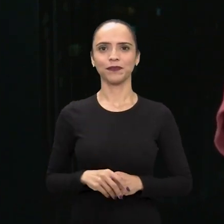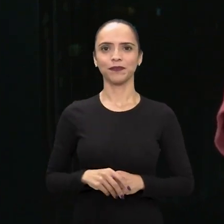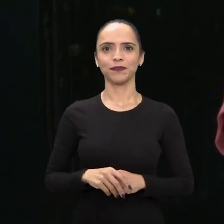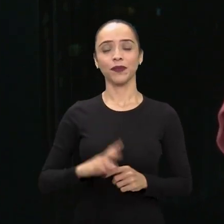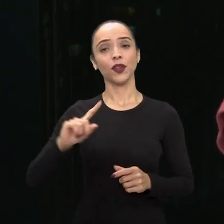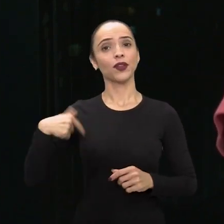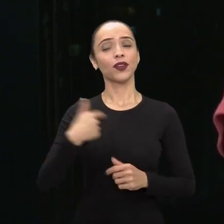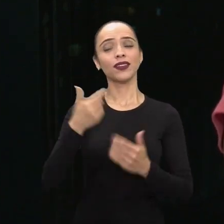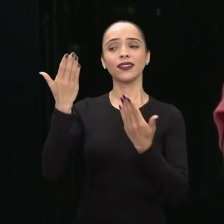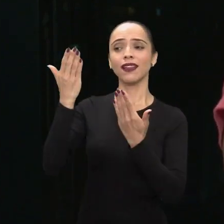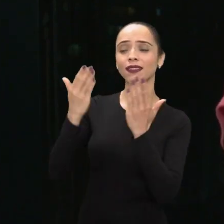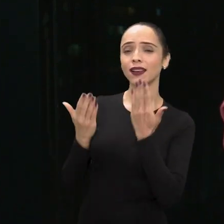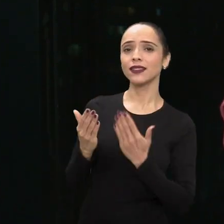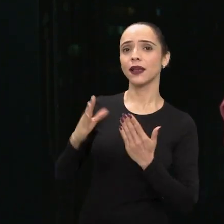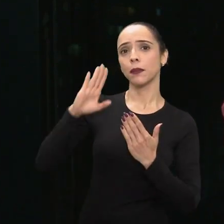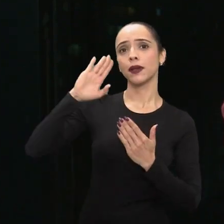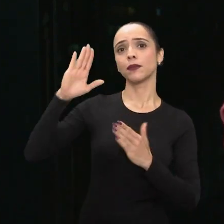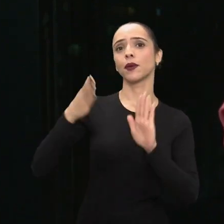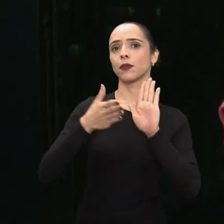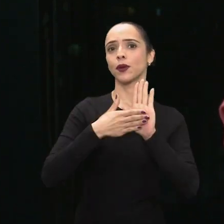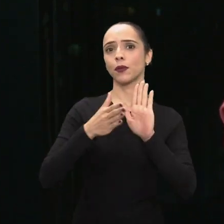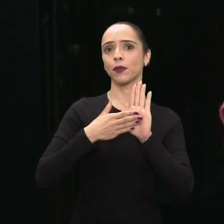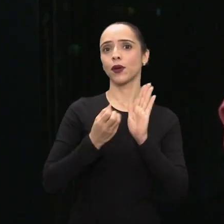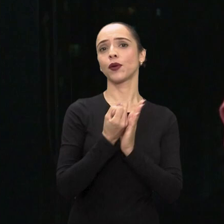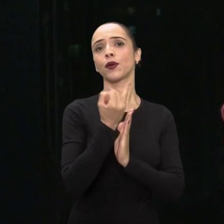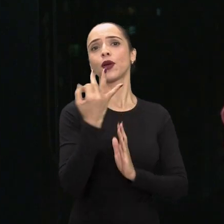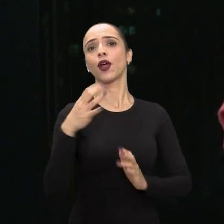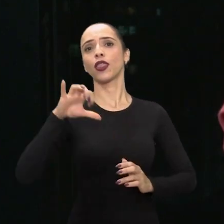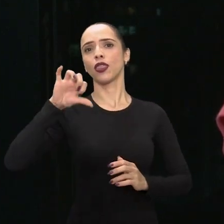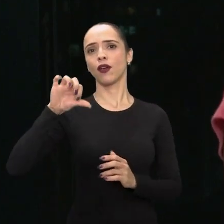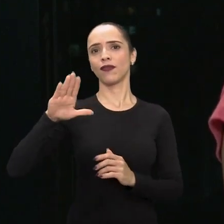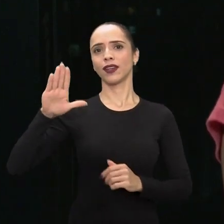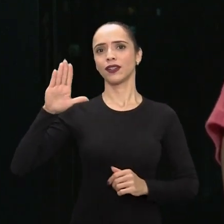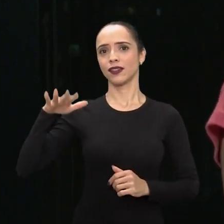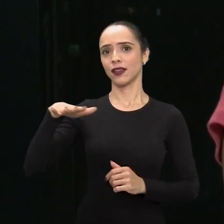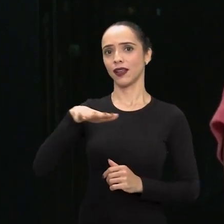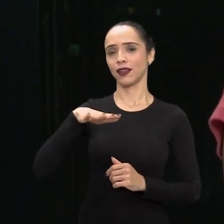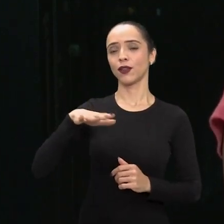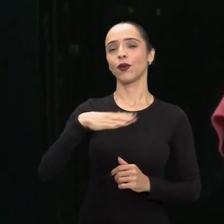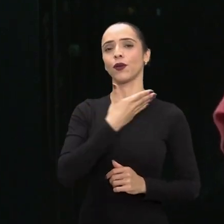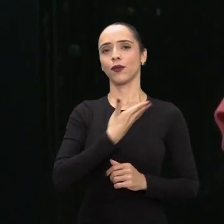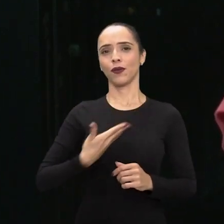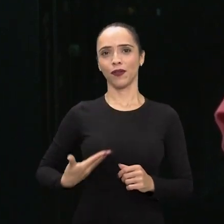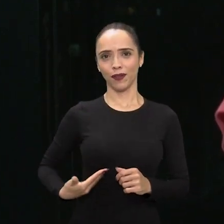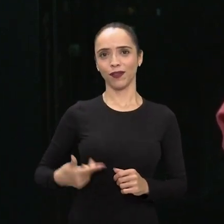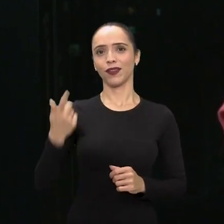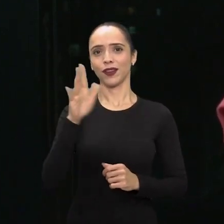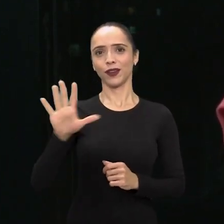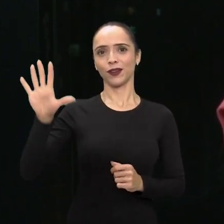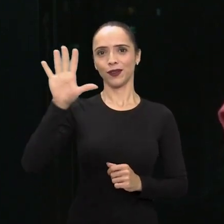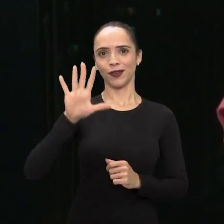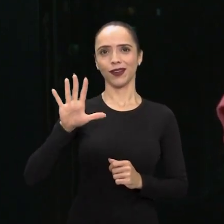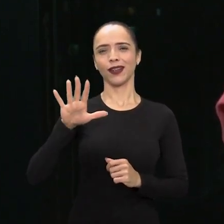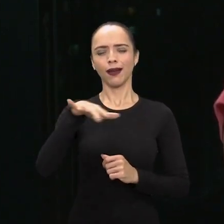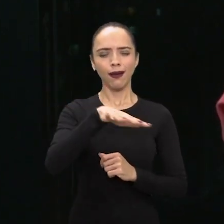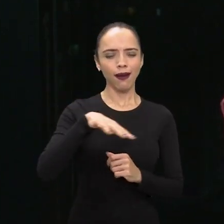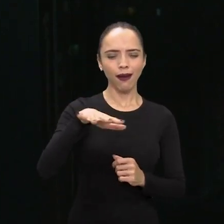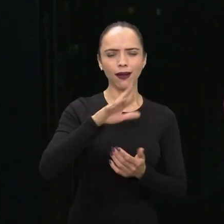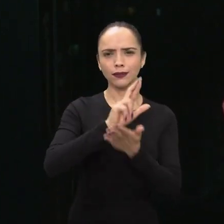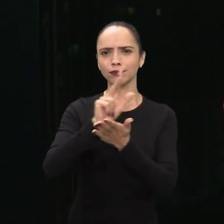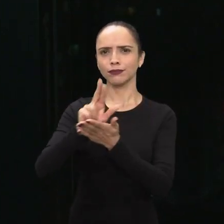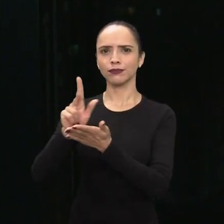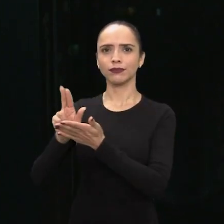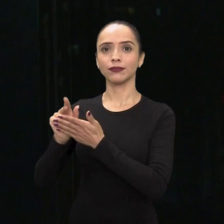analisando as principais propostas dos nove candidatos ao governo de Goiás em diferentes áreas essas propostas que